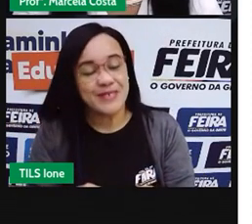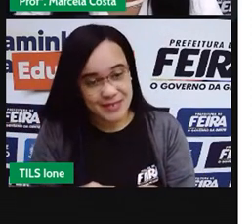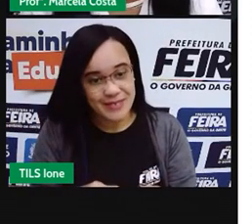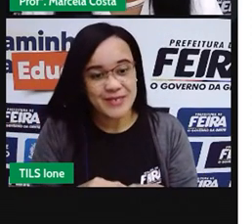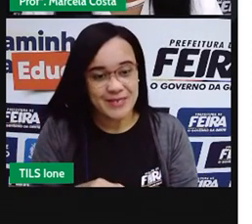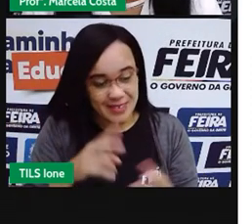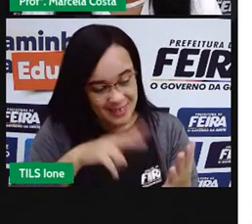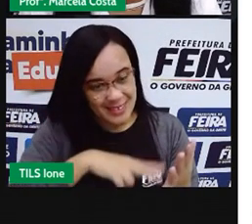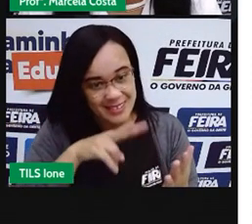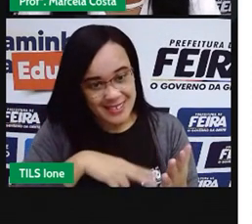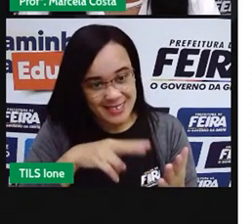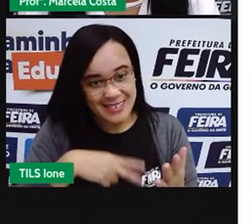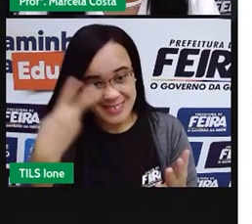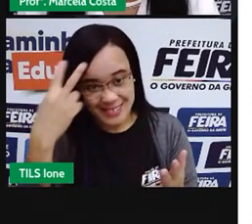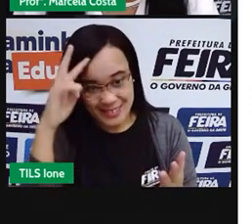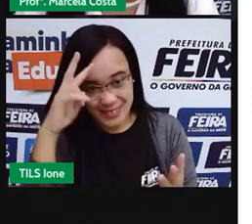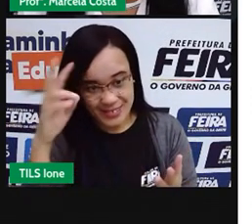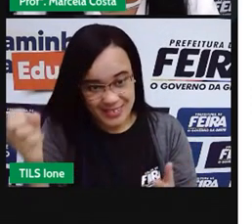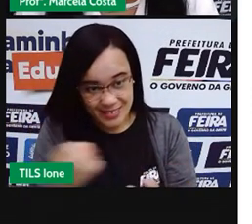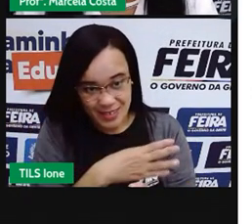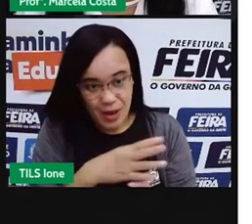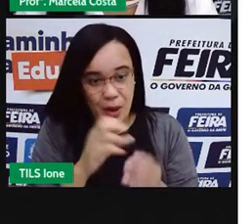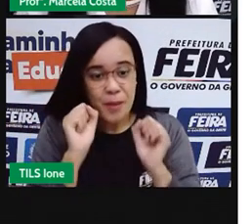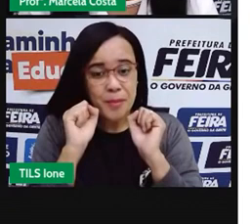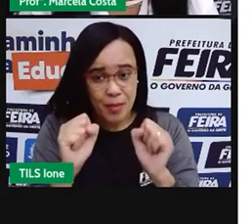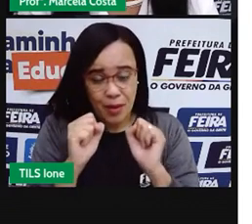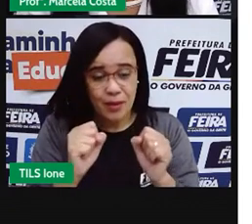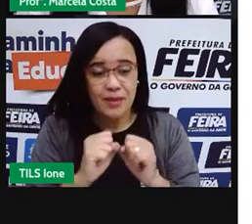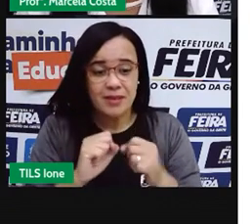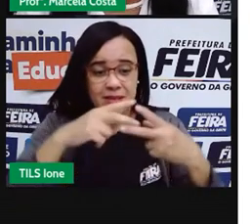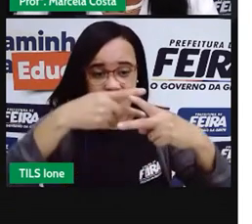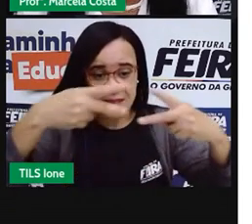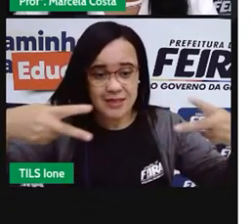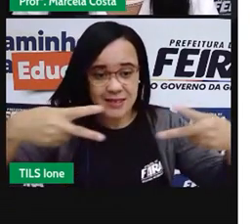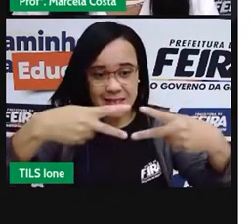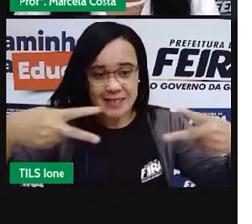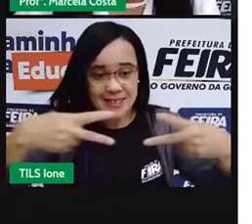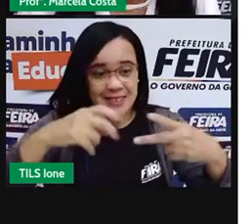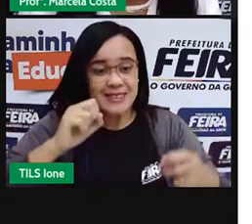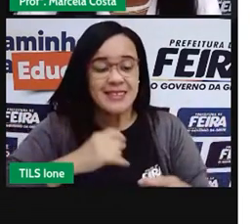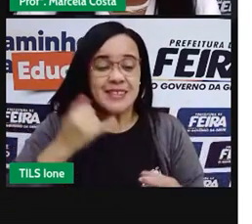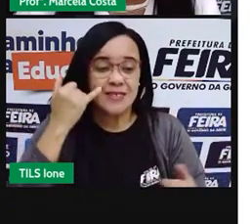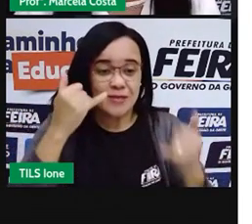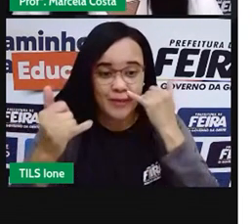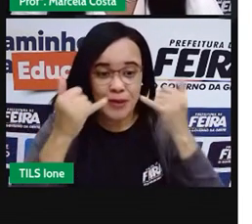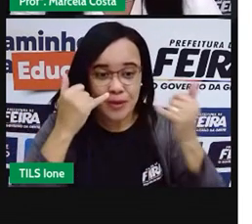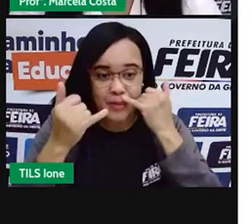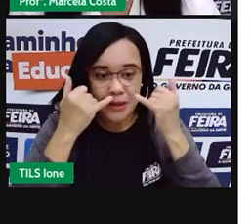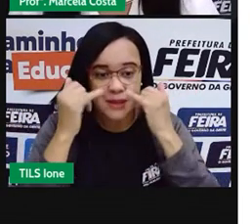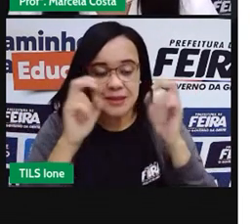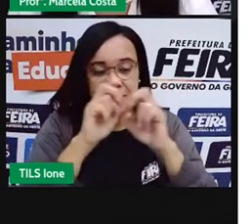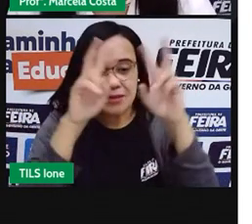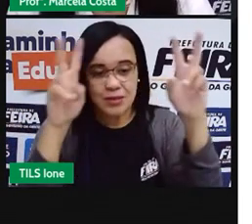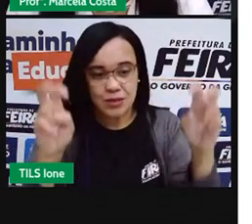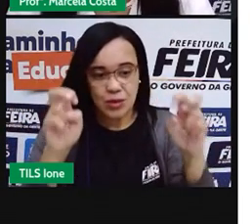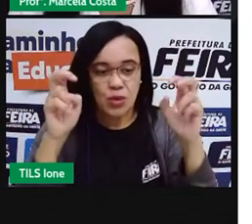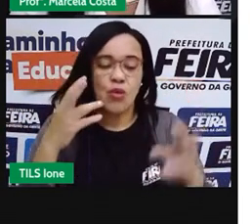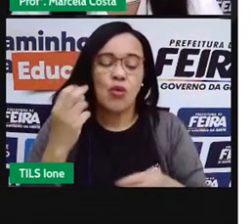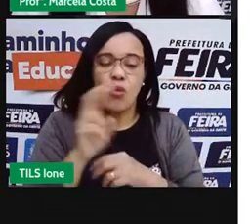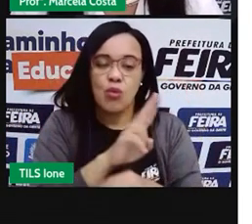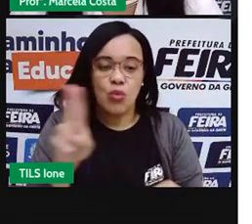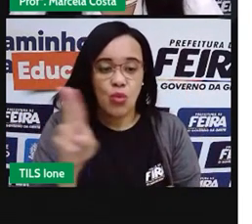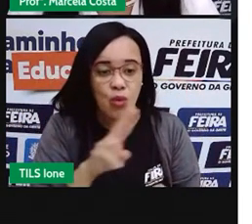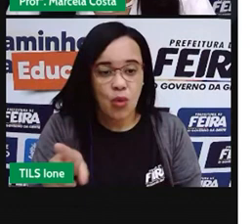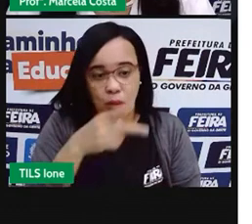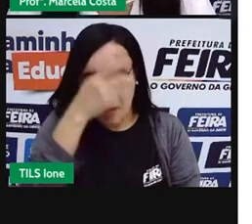essa releitura? Então, anota aí as informações no caderno, título, nome do escritor,